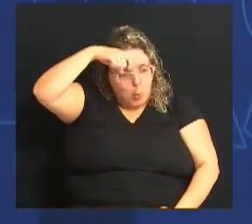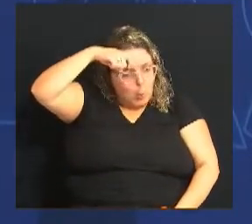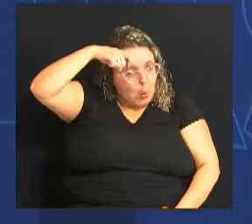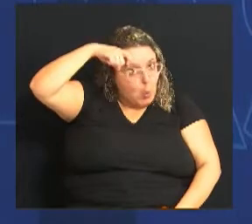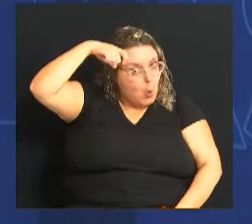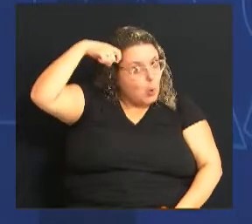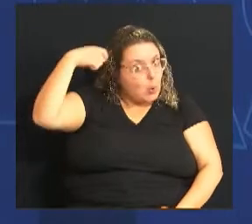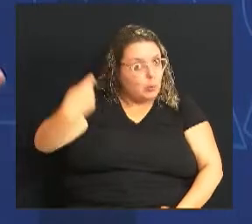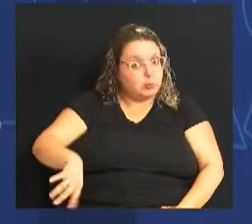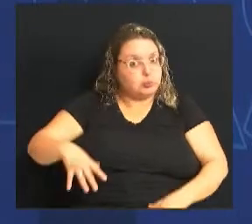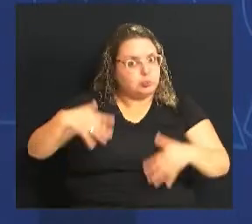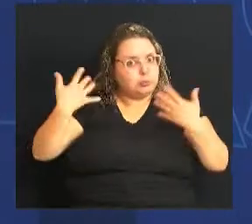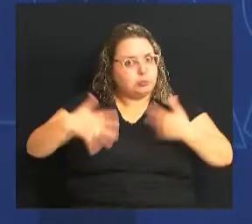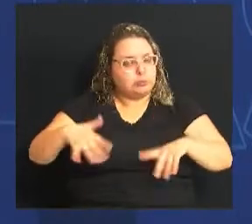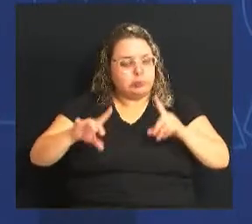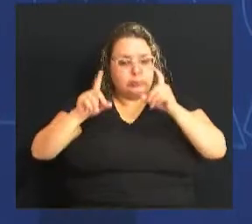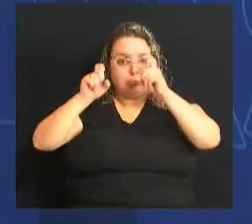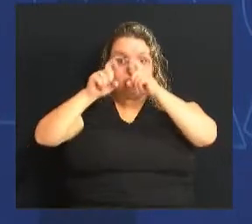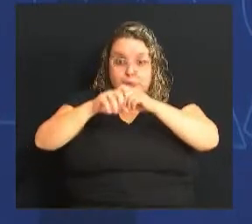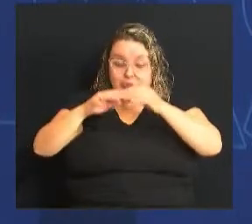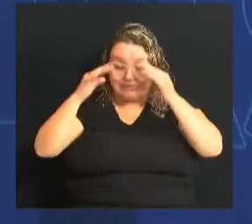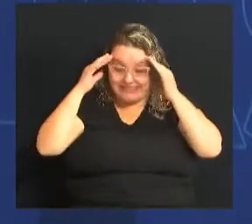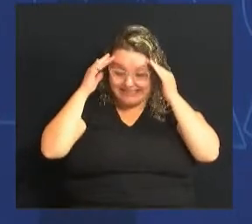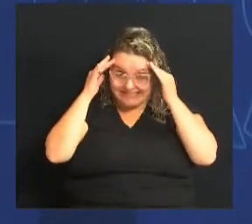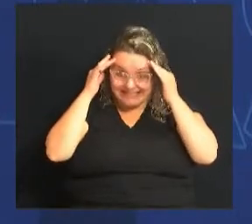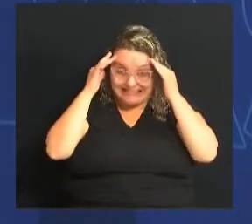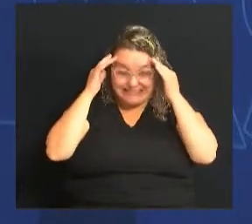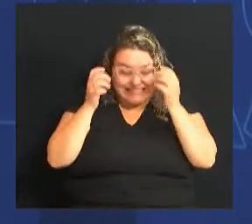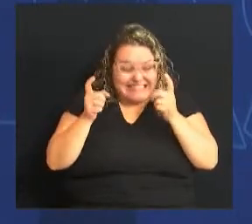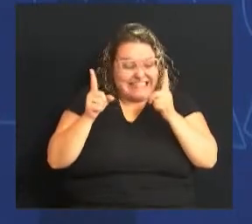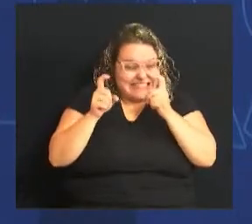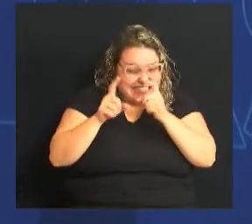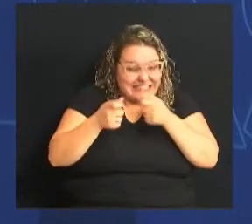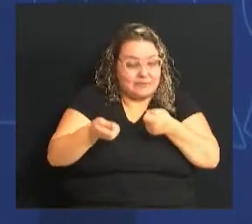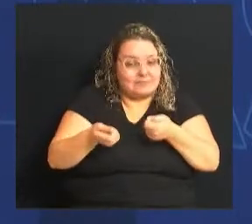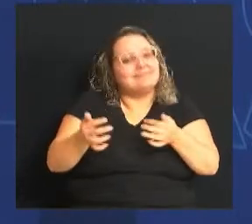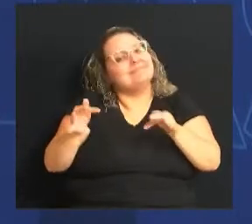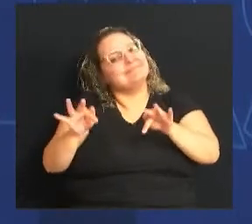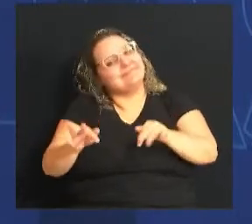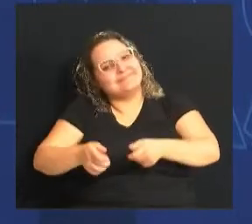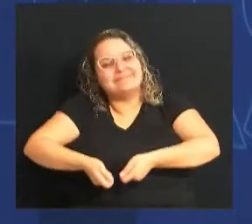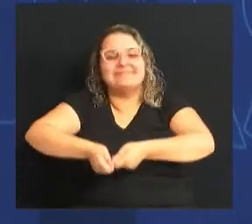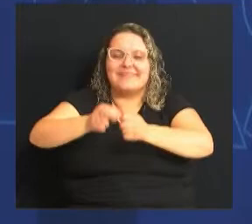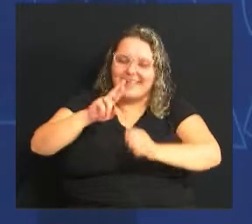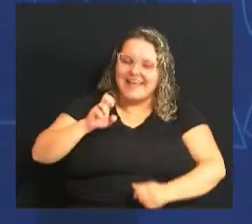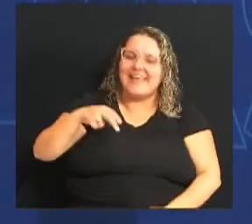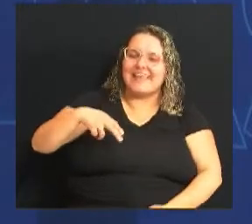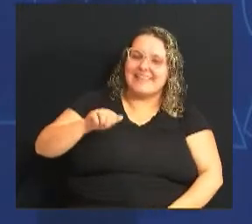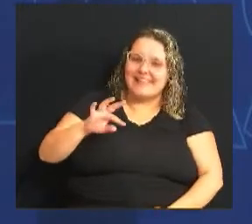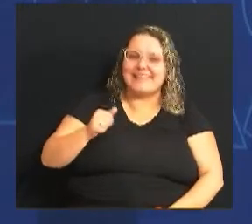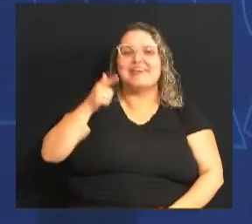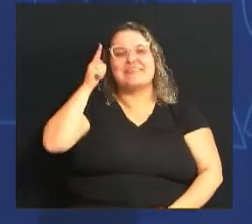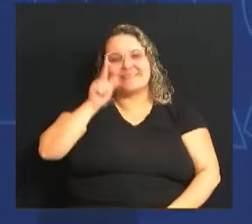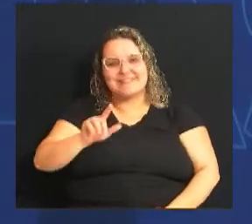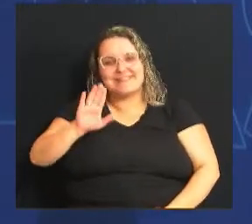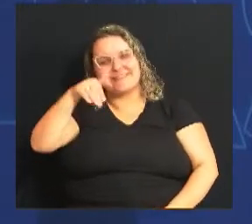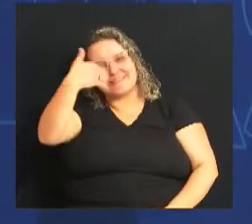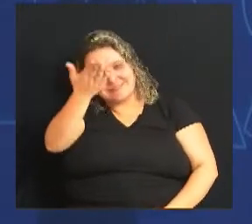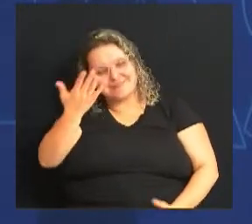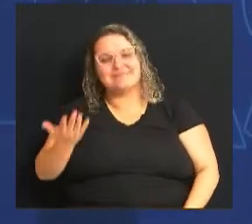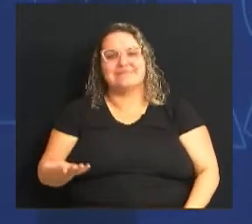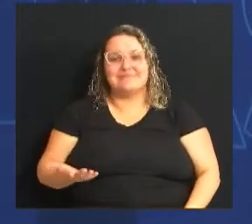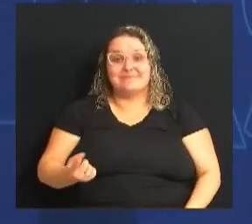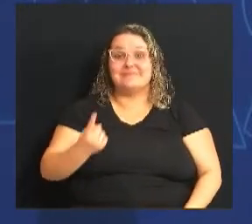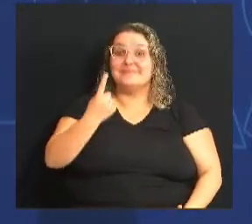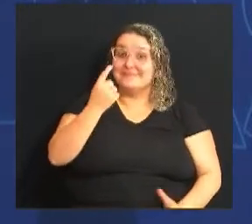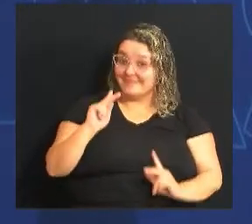Foi difícil, complicado, apertado, mas no fim o Renata conseguiu a vitória fora de casa e está uma